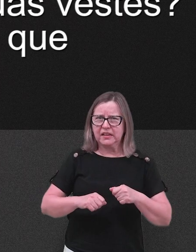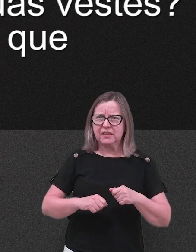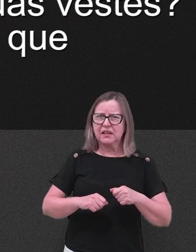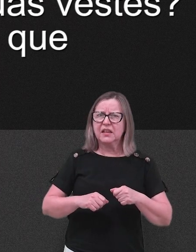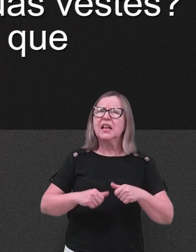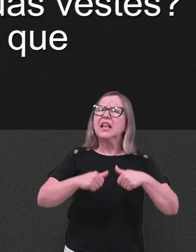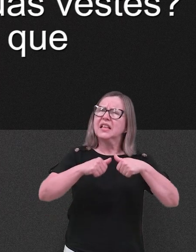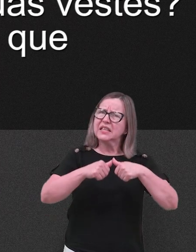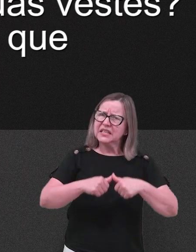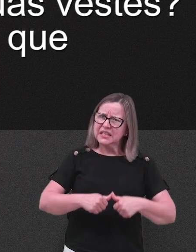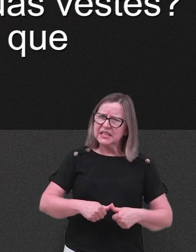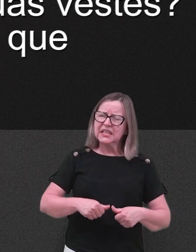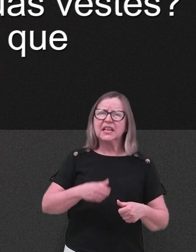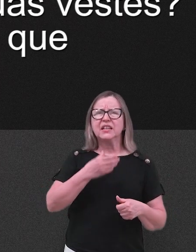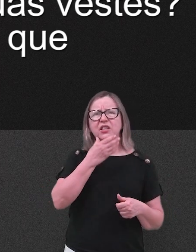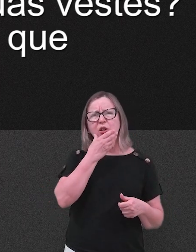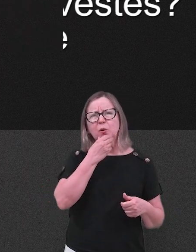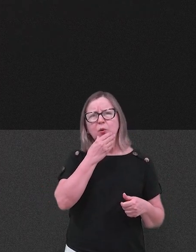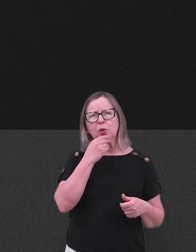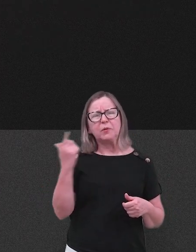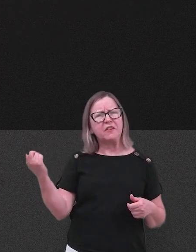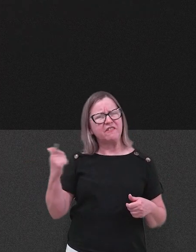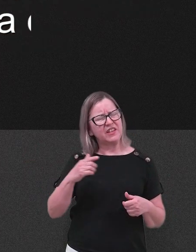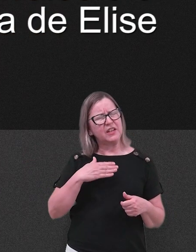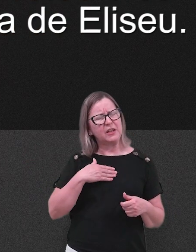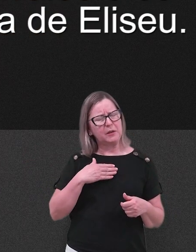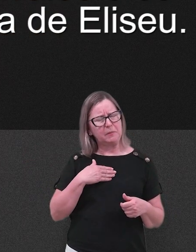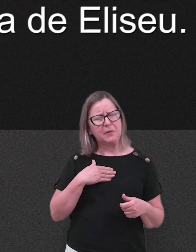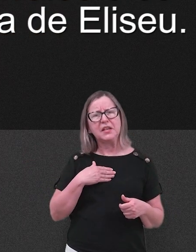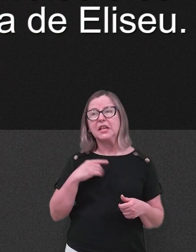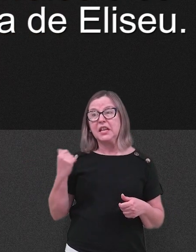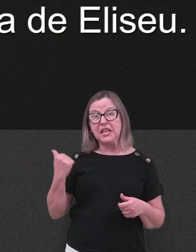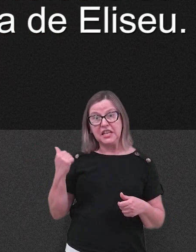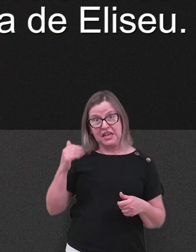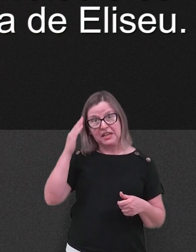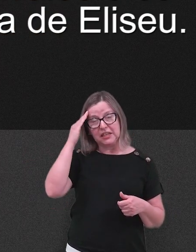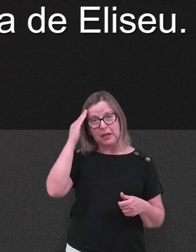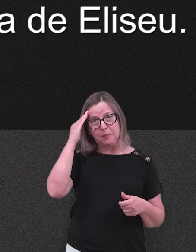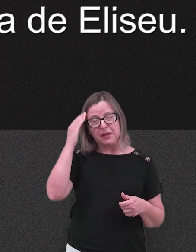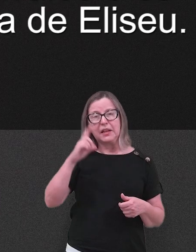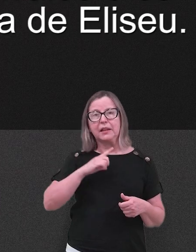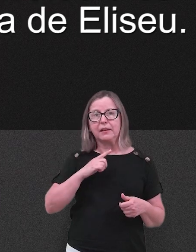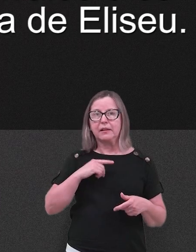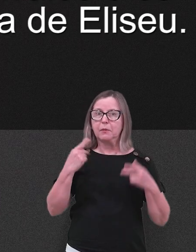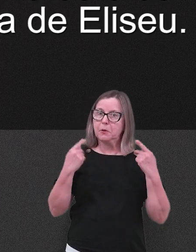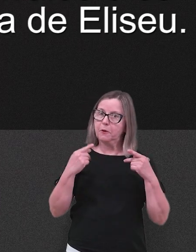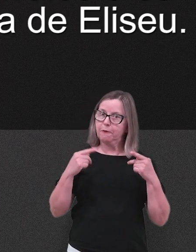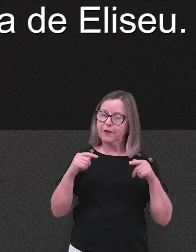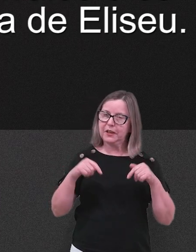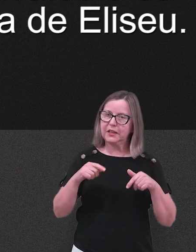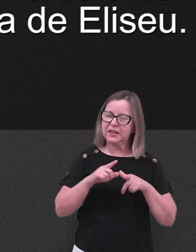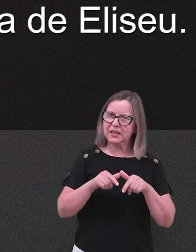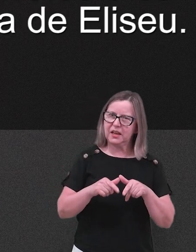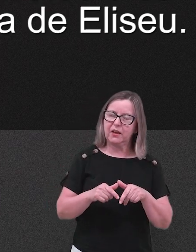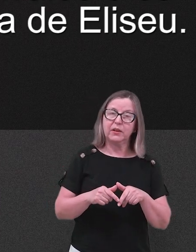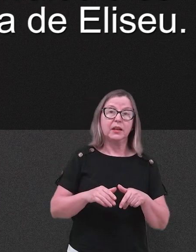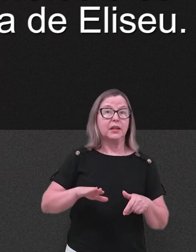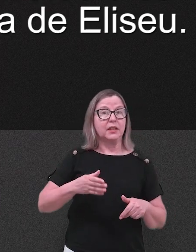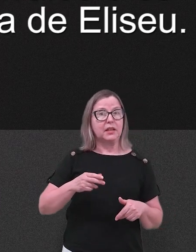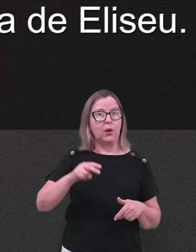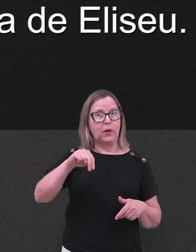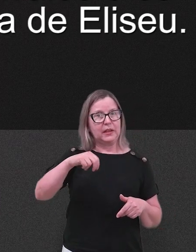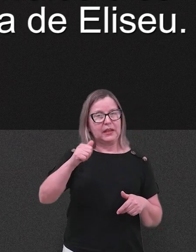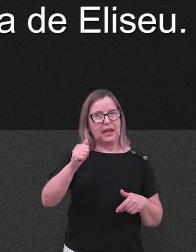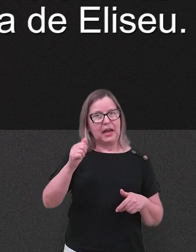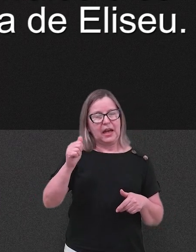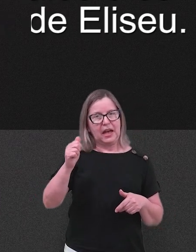e saberá que há profeta em Israel. Veio, pois, Naamã com seus cavalos, com seus carros, e parou à